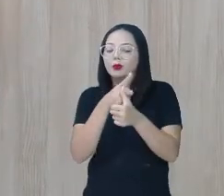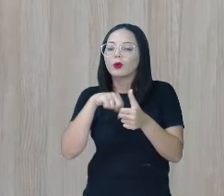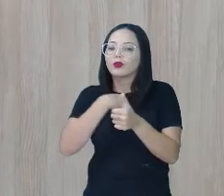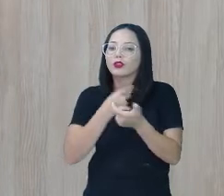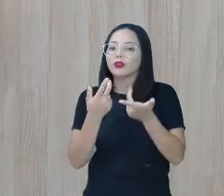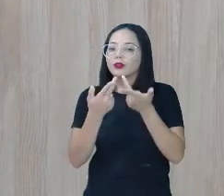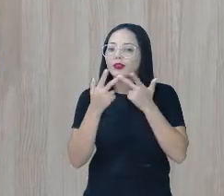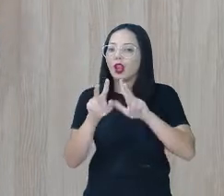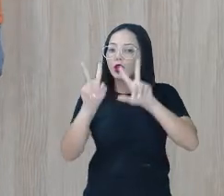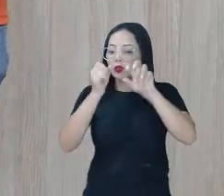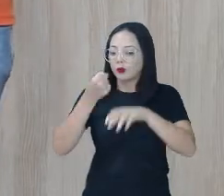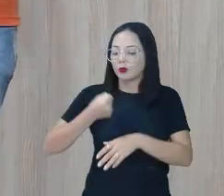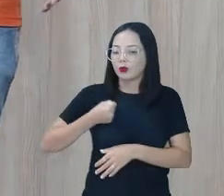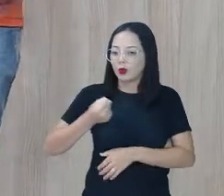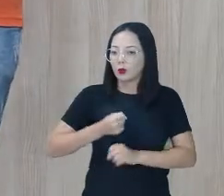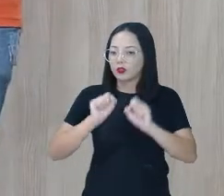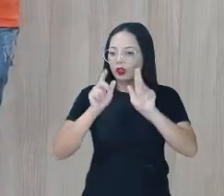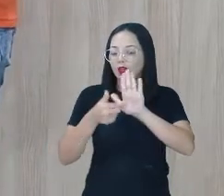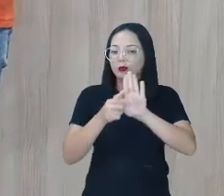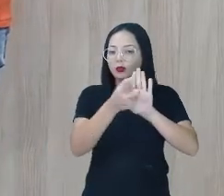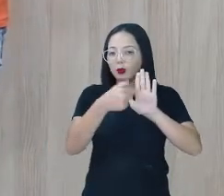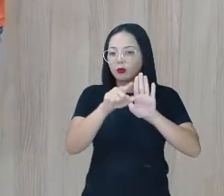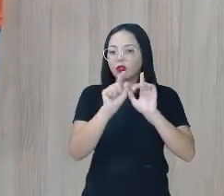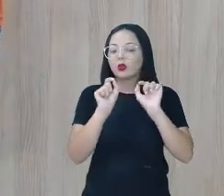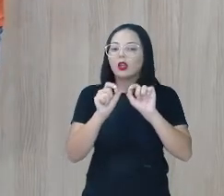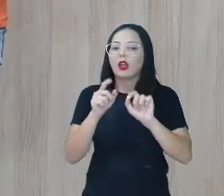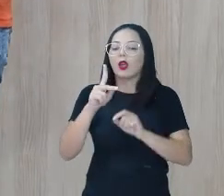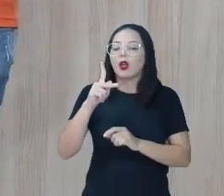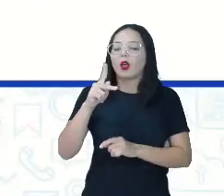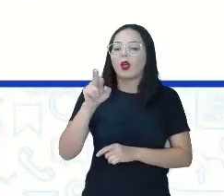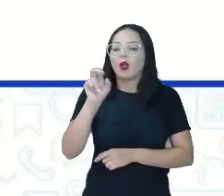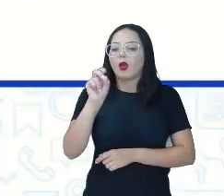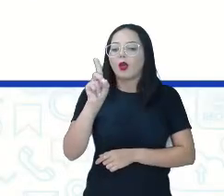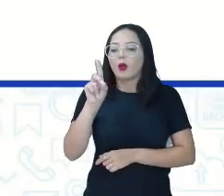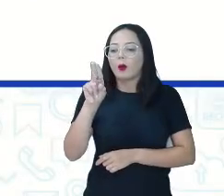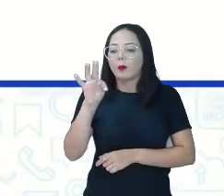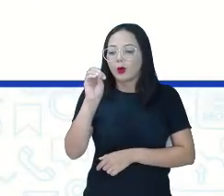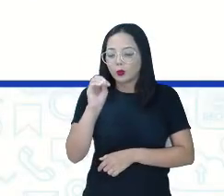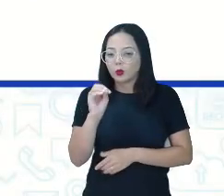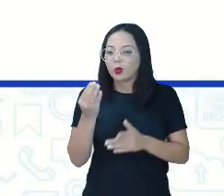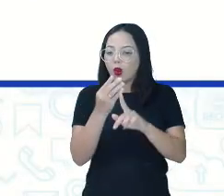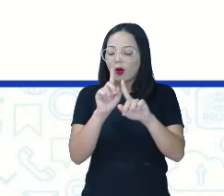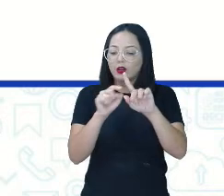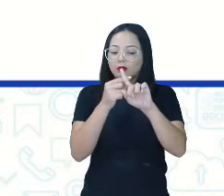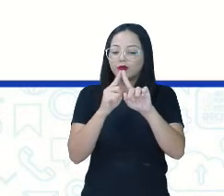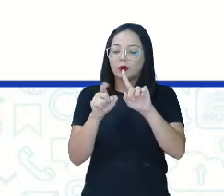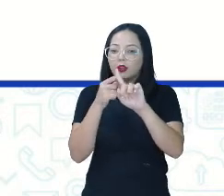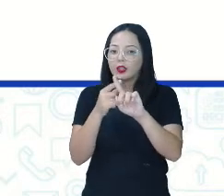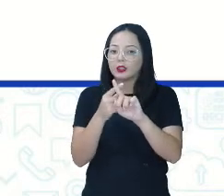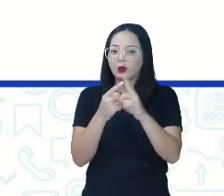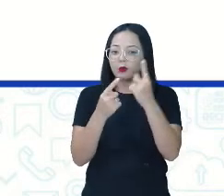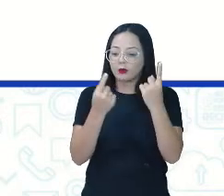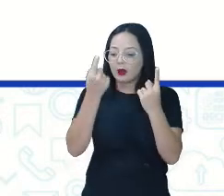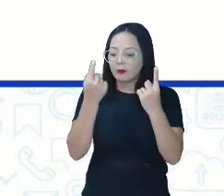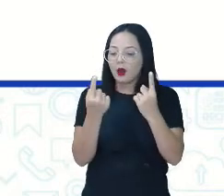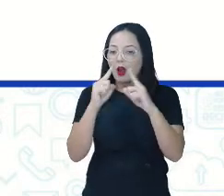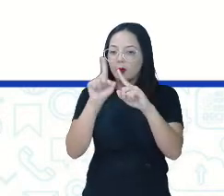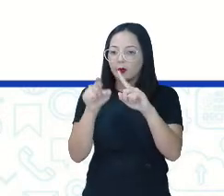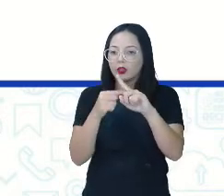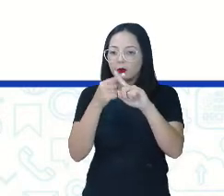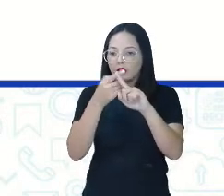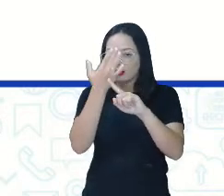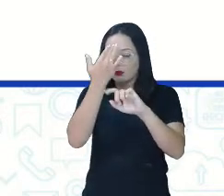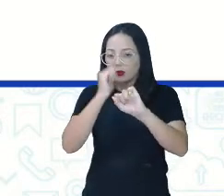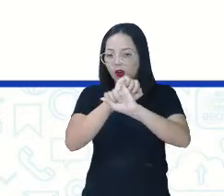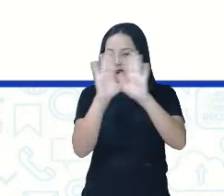dos números, certo? Eu trouxe primeiro aqui para você um produto, certo? Uma multiplicação entre dois valores, tá aqui ó, bem